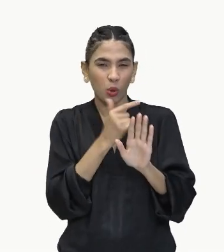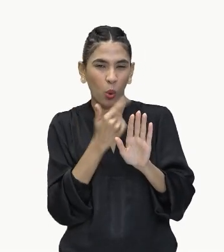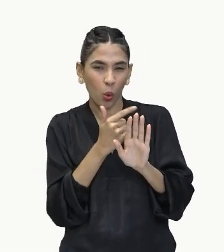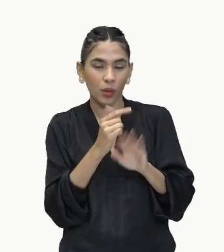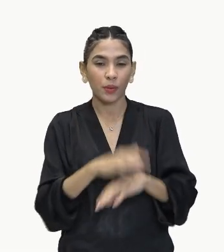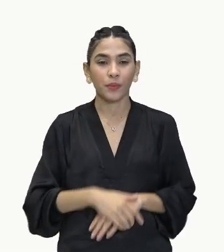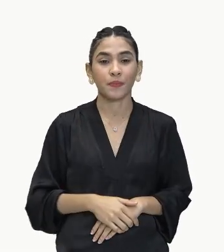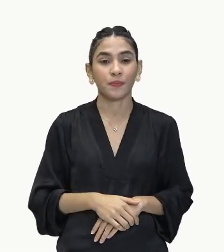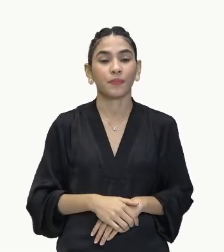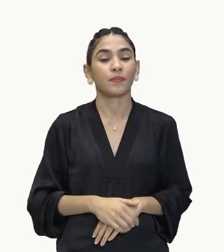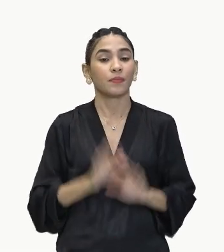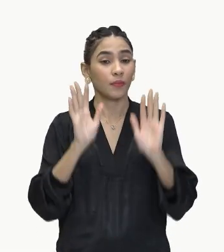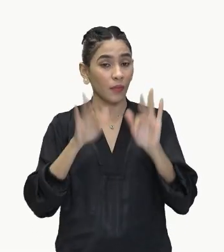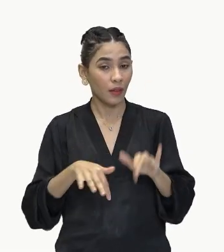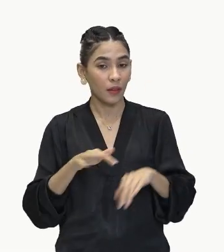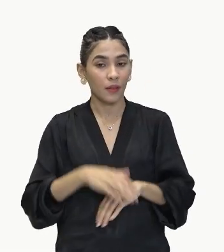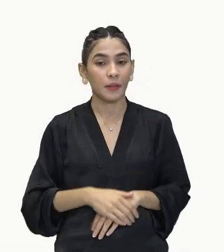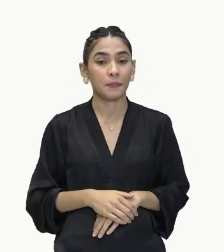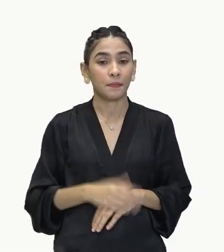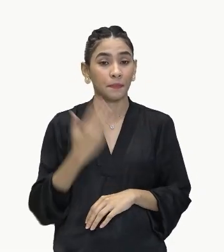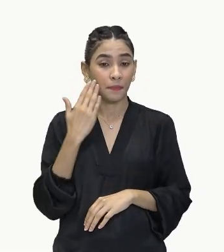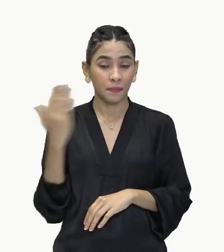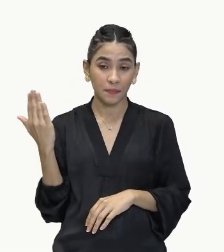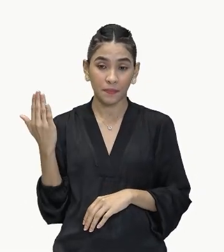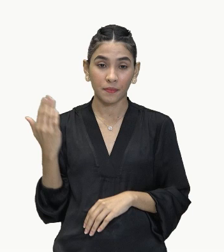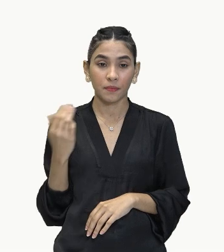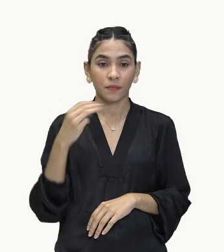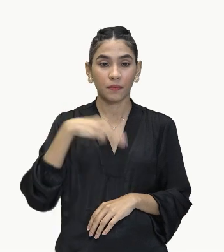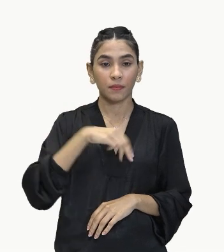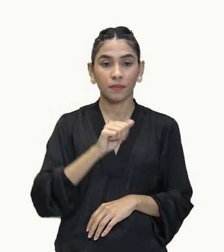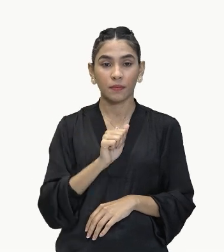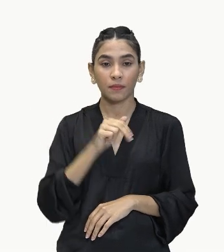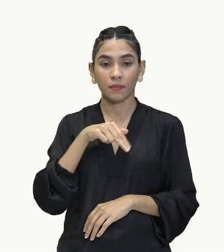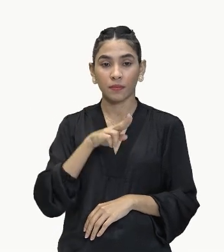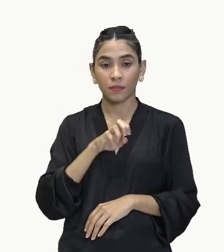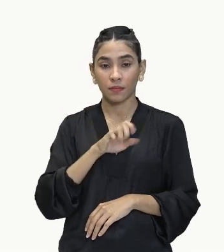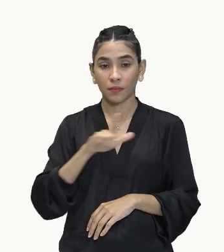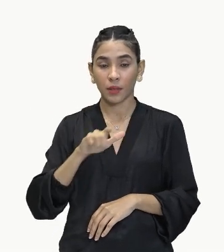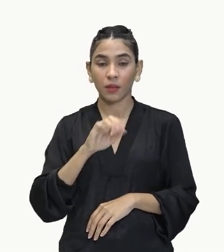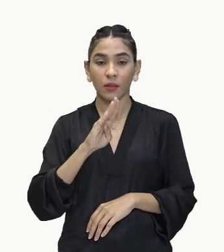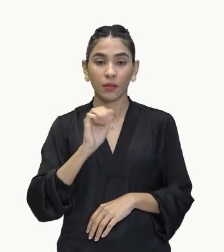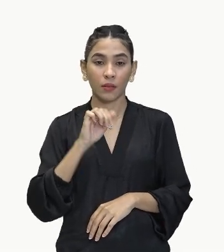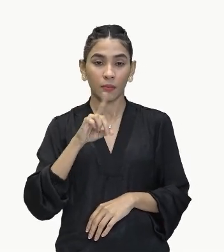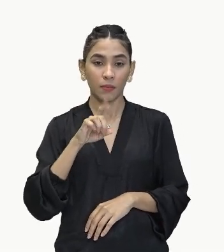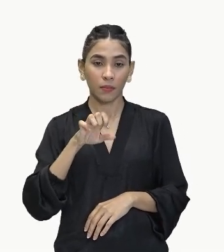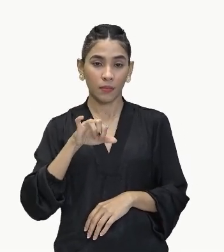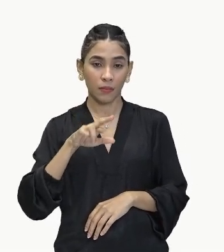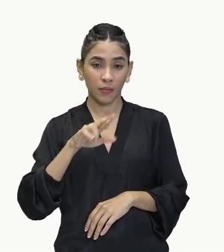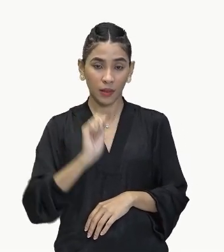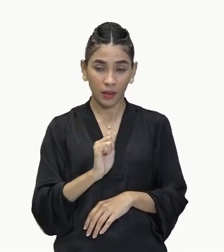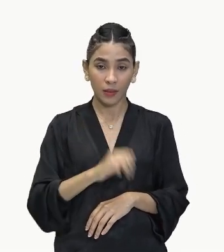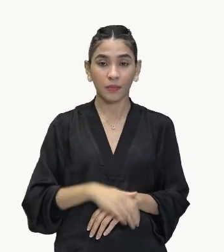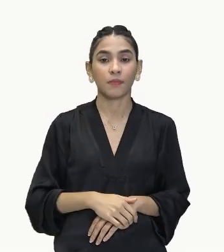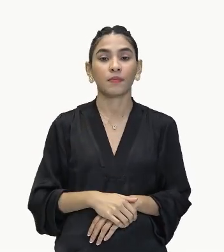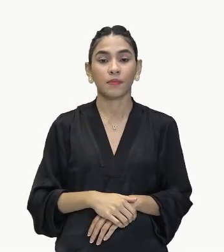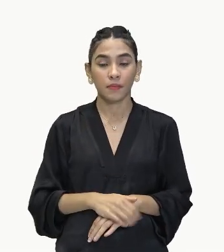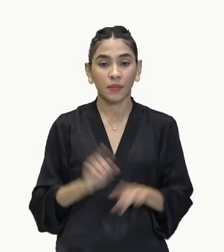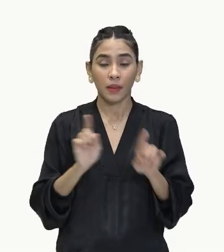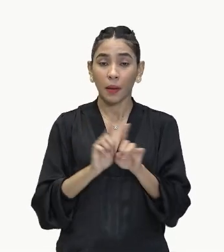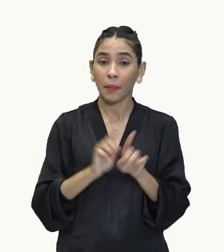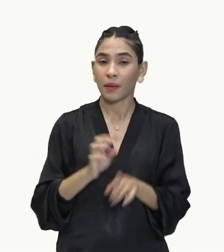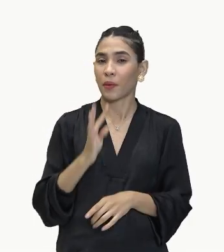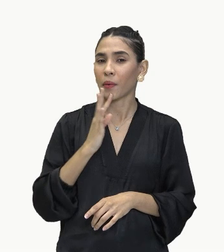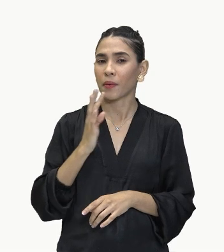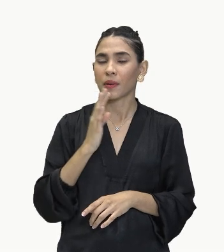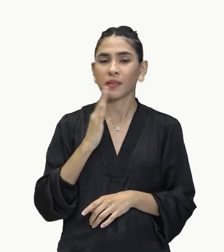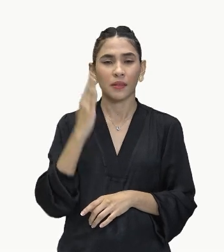E por fim, neste momento, vamos citar também Manuel Bandeira. Manuel Bandeira, ele é muito